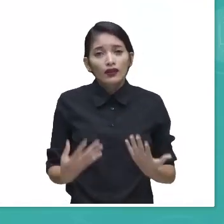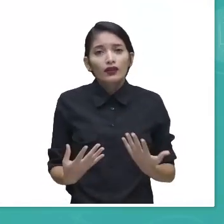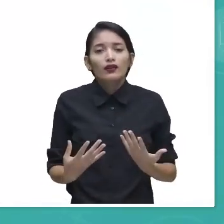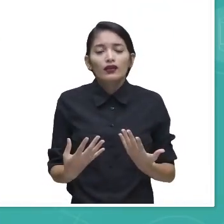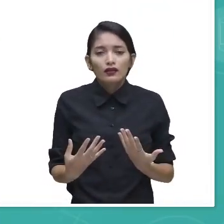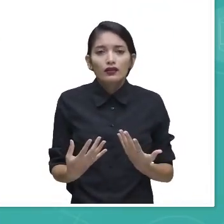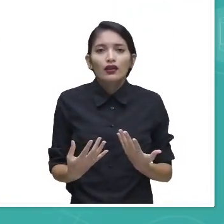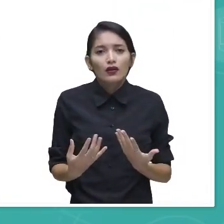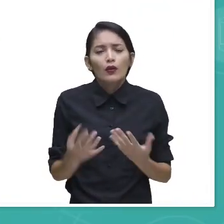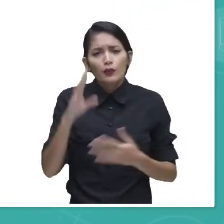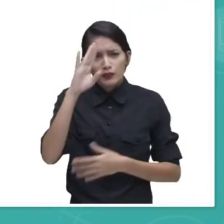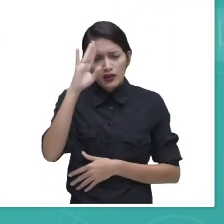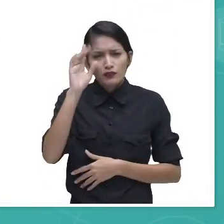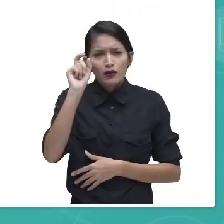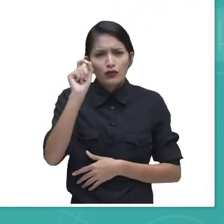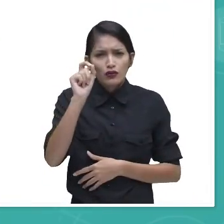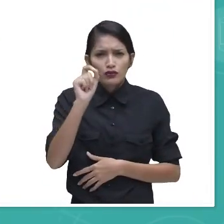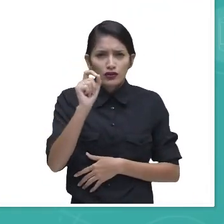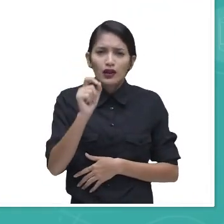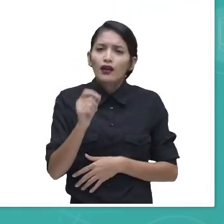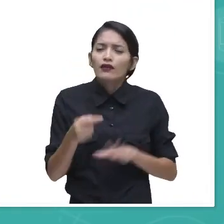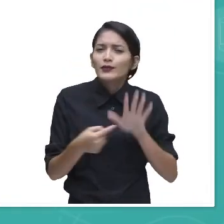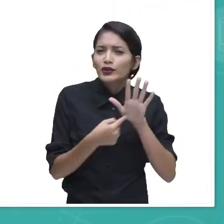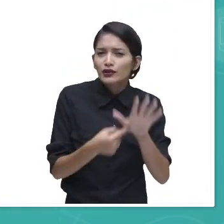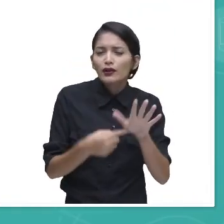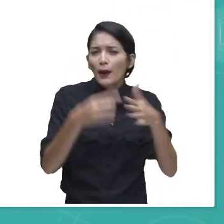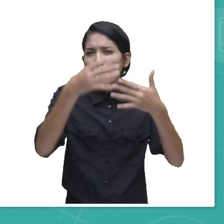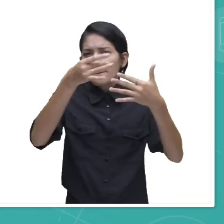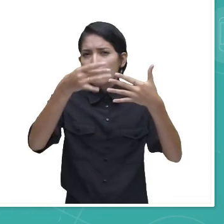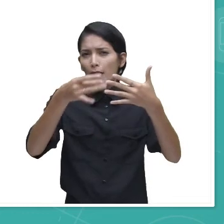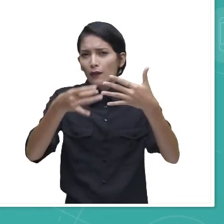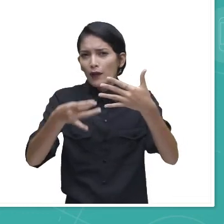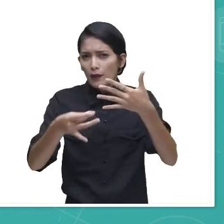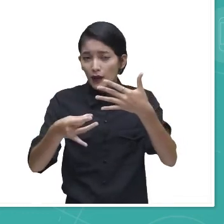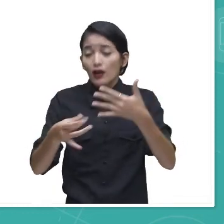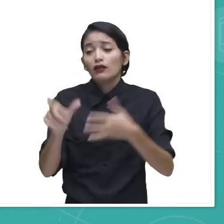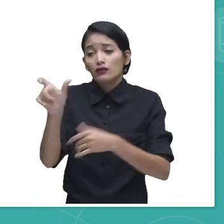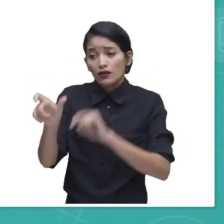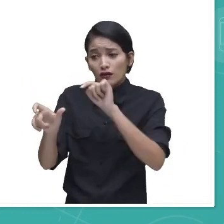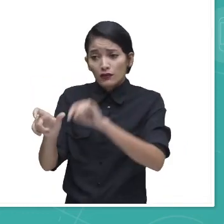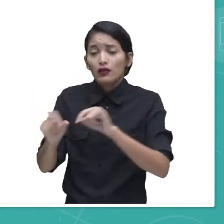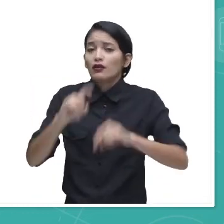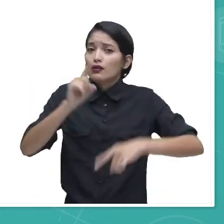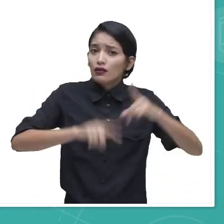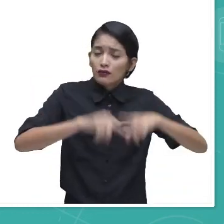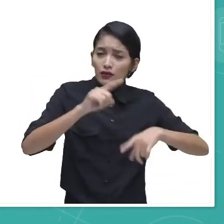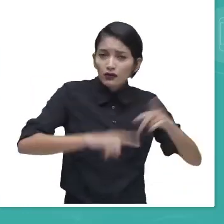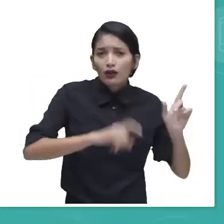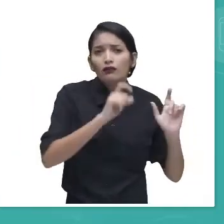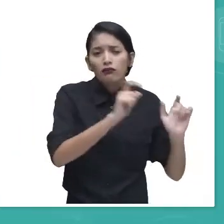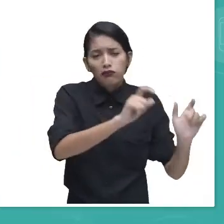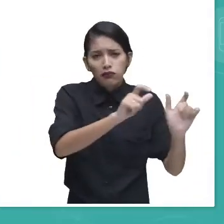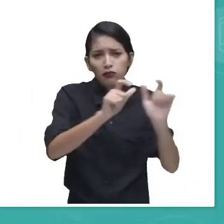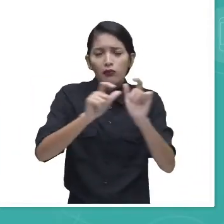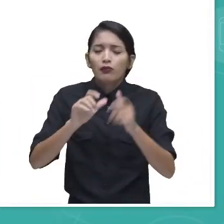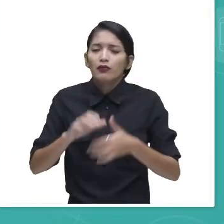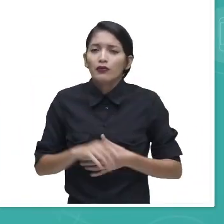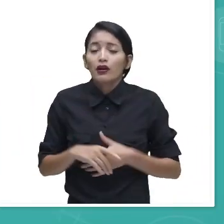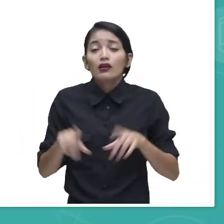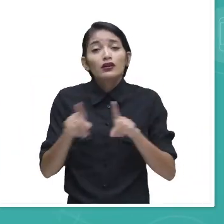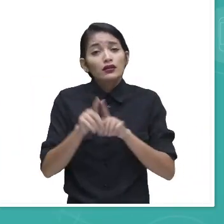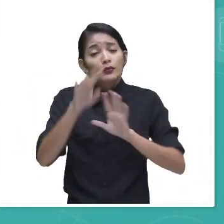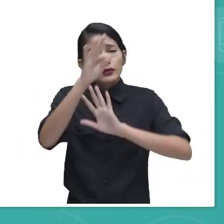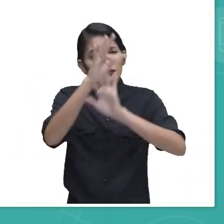a predominância sempre vai estar dando esses detalhes, tá? Da coisa, da pessoa, do objeto, tá bom? E o